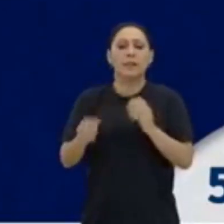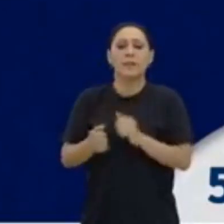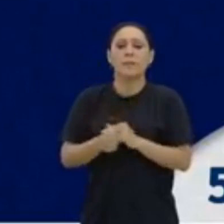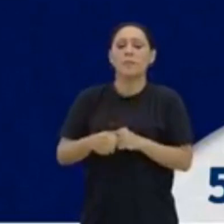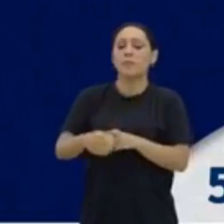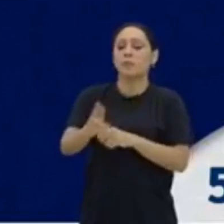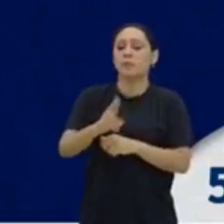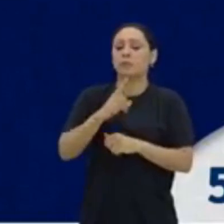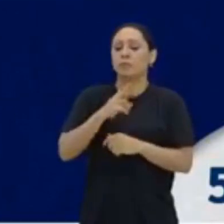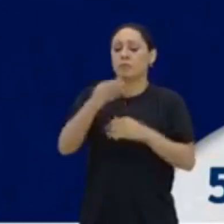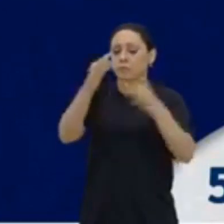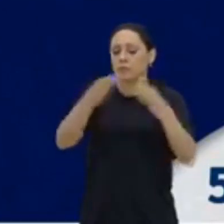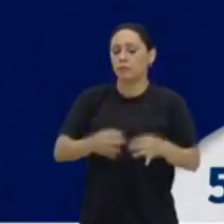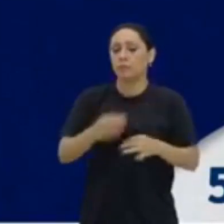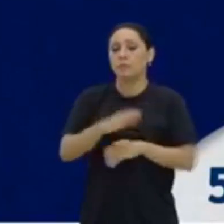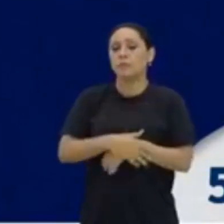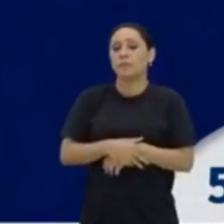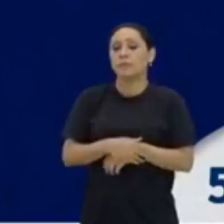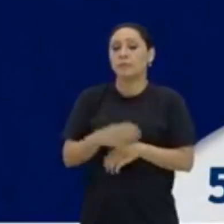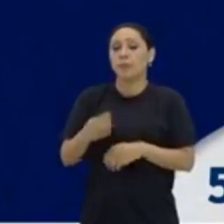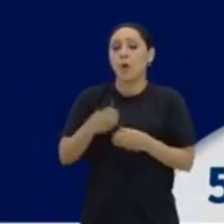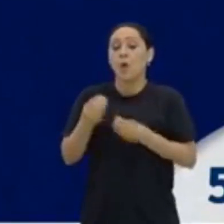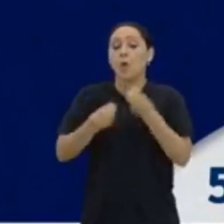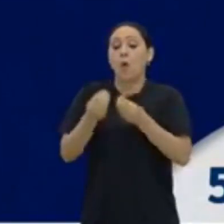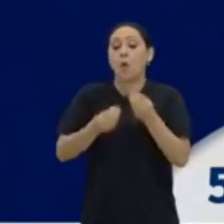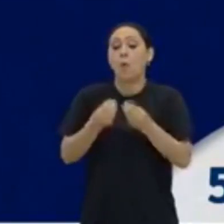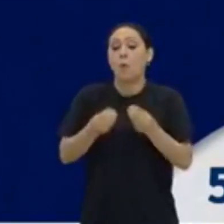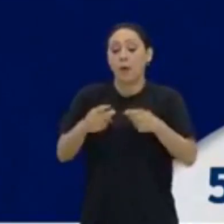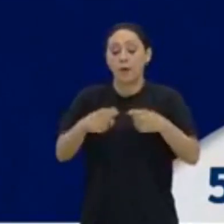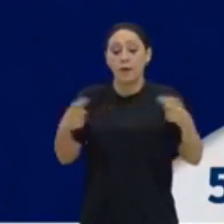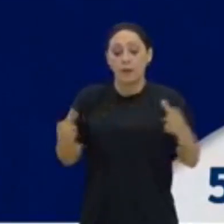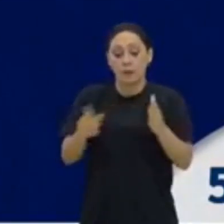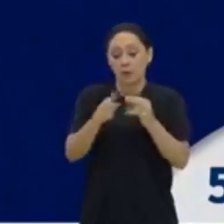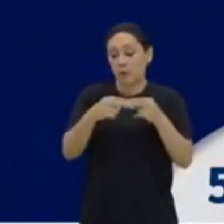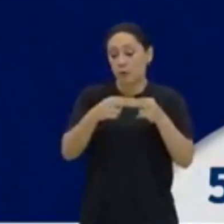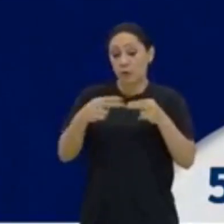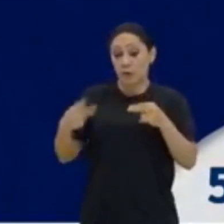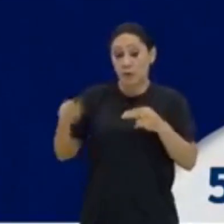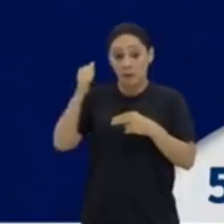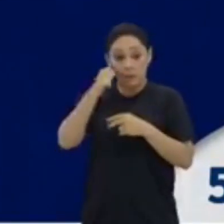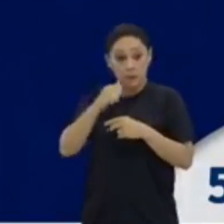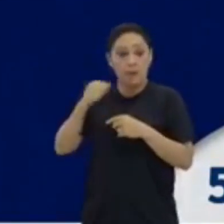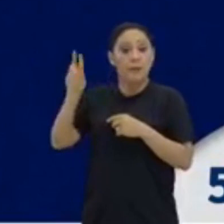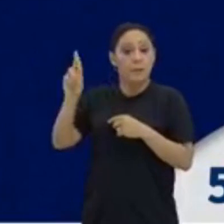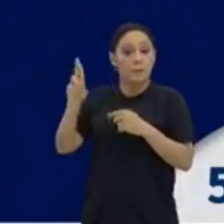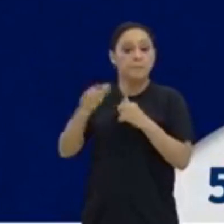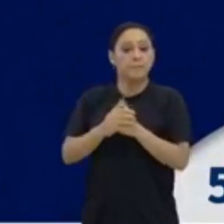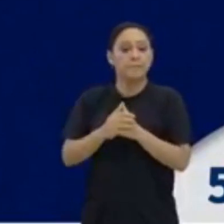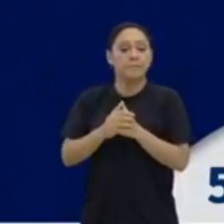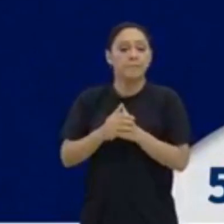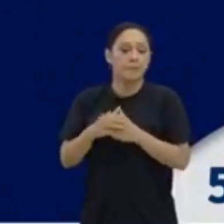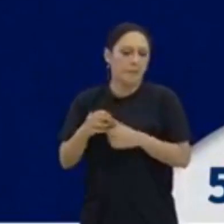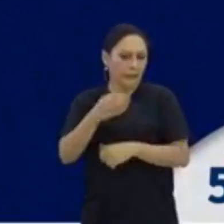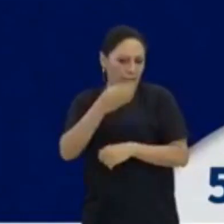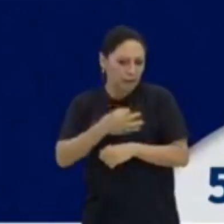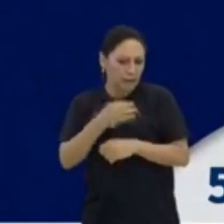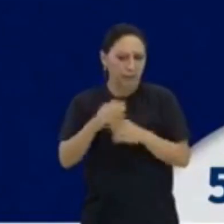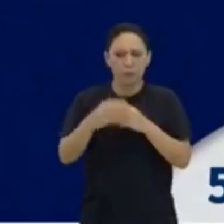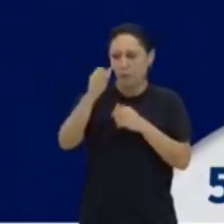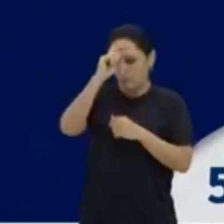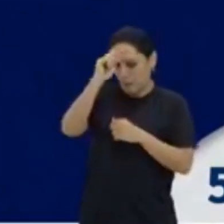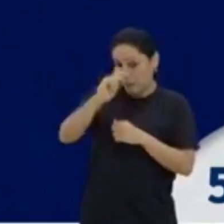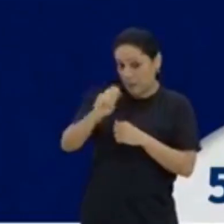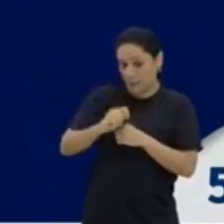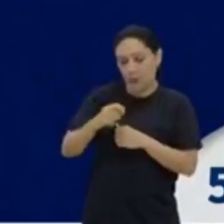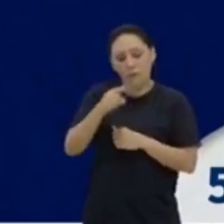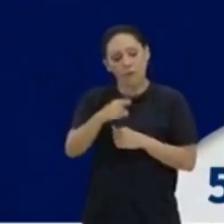ingrediente? E como saber se essa medida utilizada por ela é a mesma da receita, a mesma quantidade, não é isso? Né? Você fica analisando, né? Analisando. Quando você